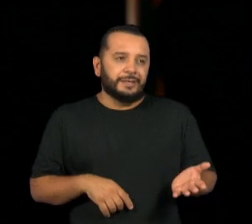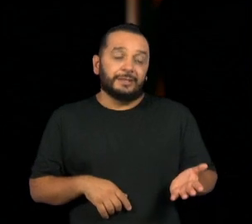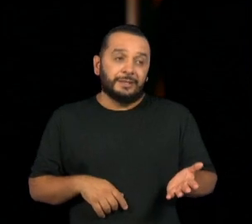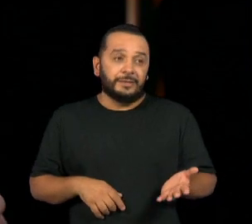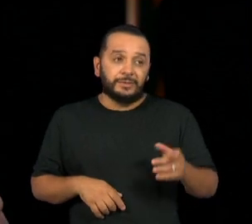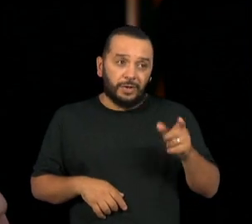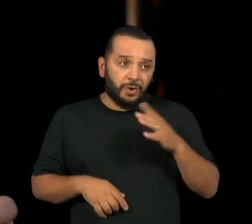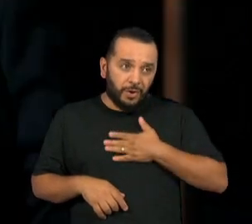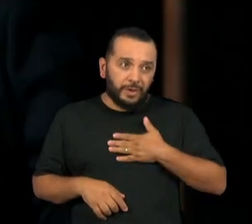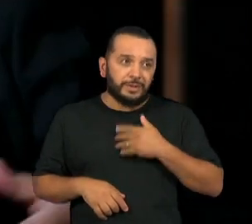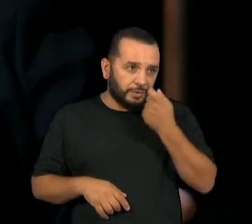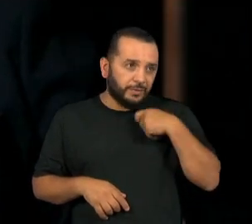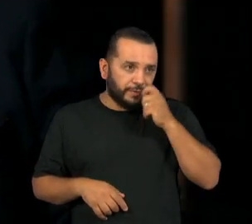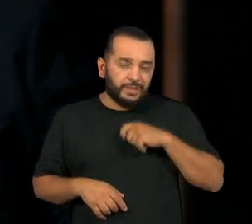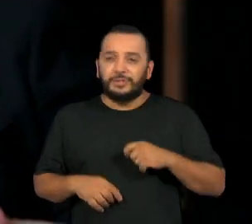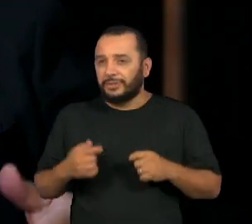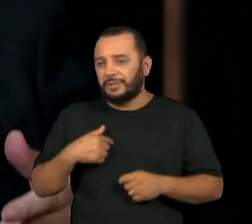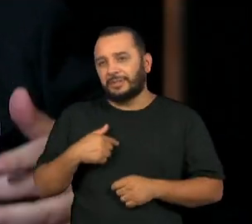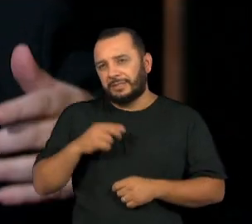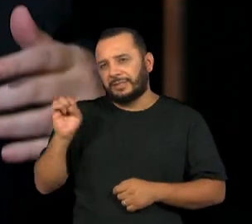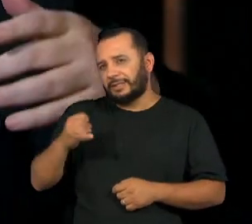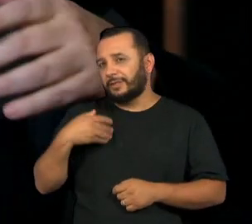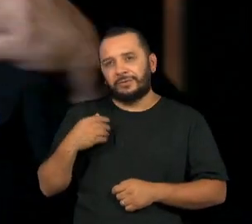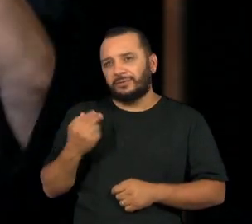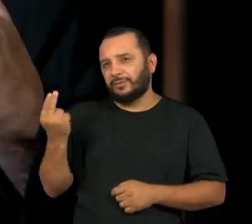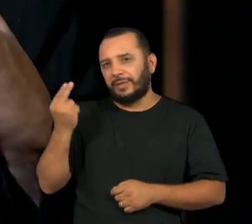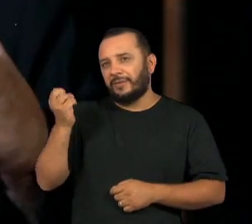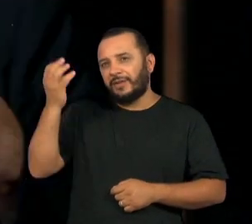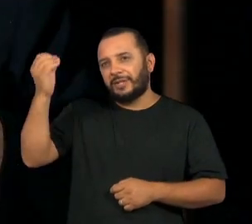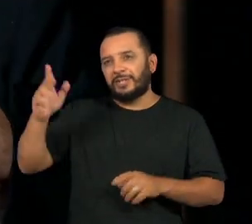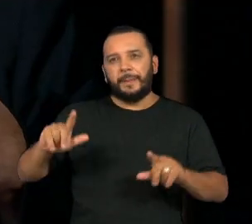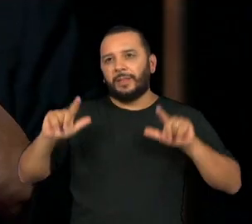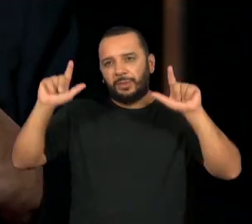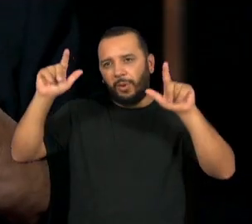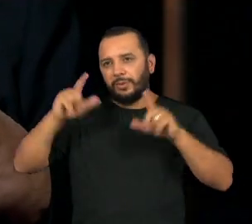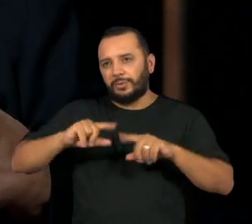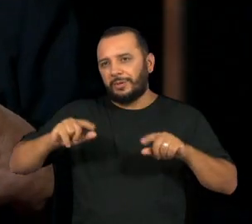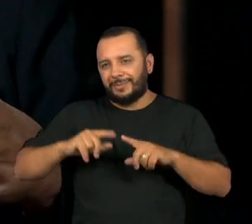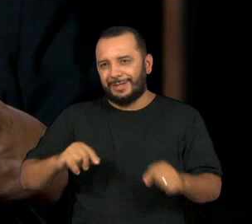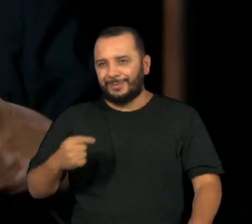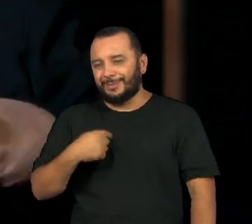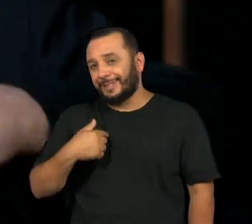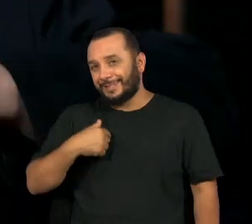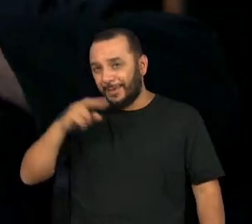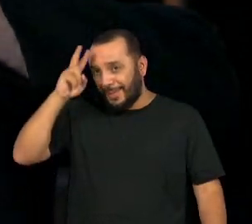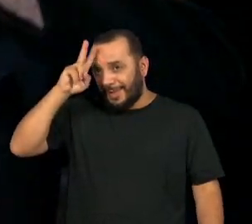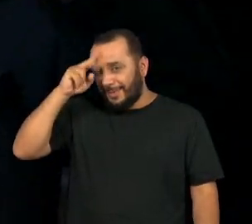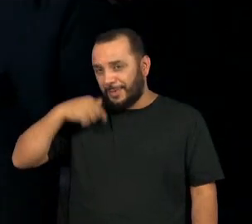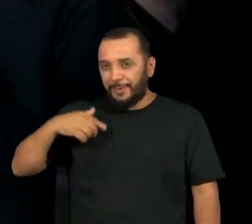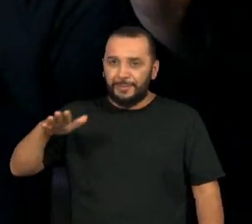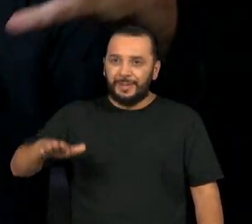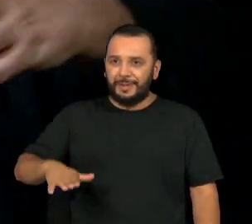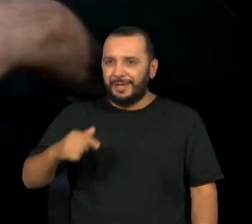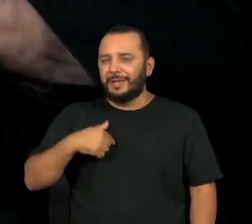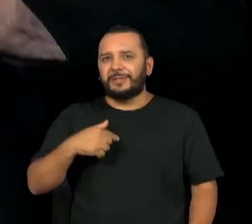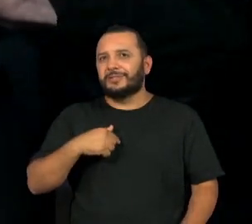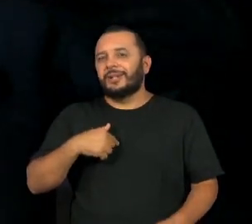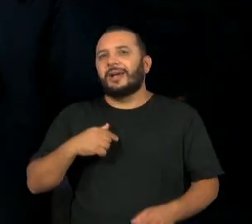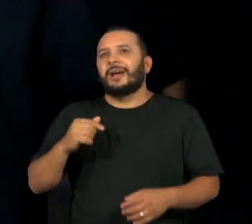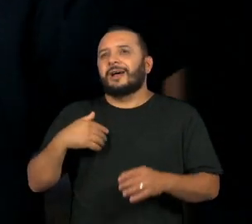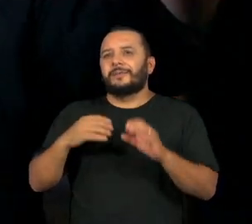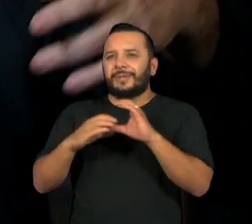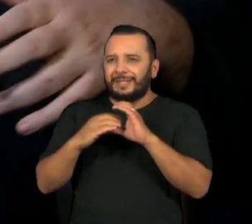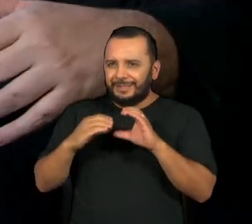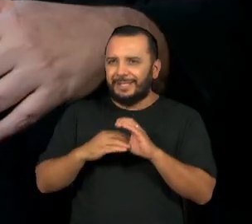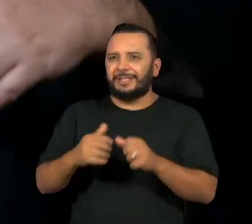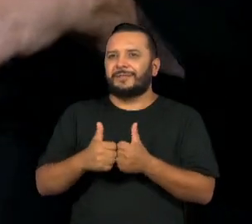Aí, papai levava a gente, até eu me lembro dessa cena, eu era pequeno, e aí depois de tudo, ir no Play Center, jogar videogame,